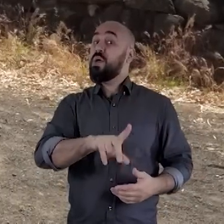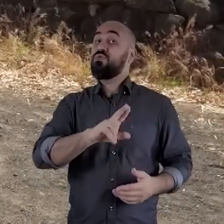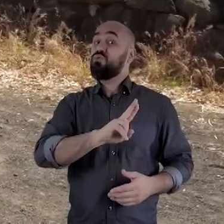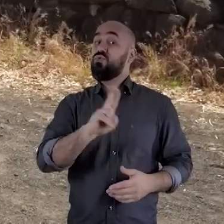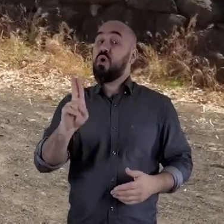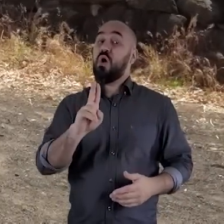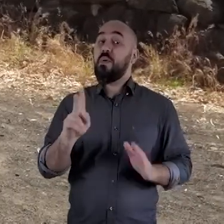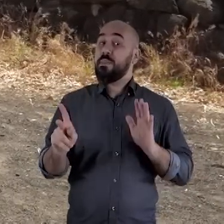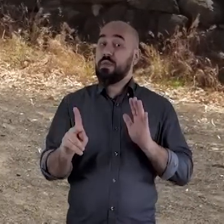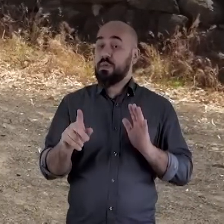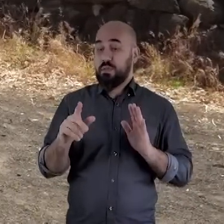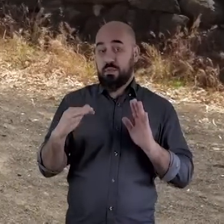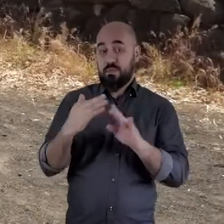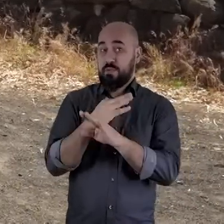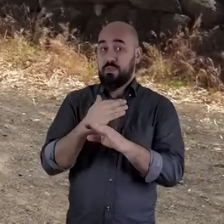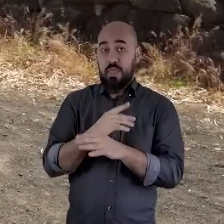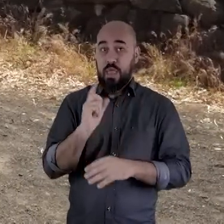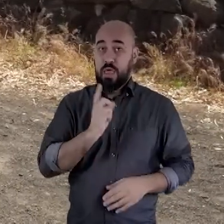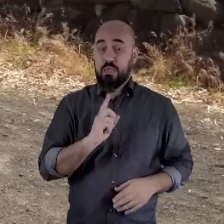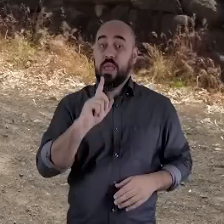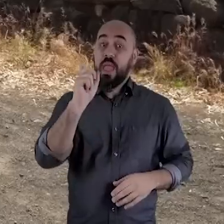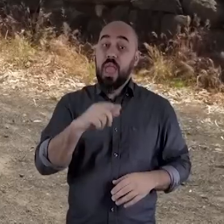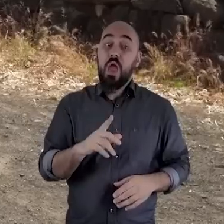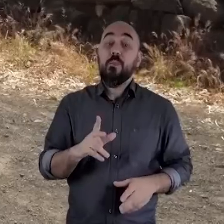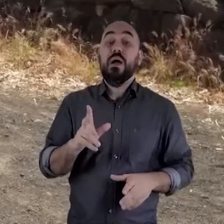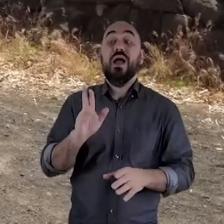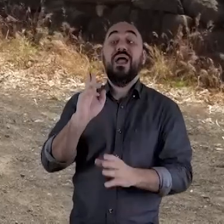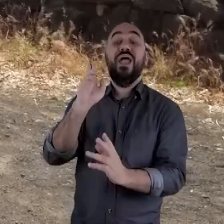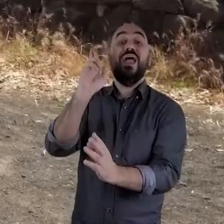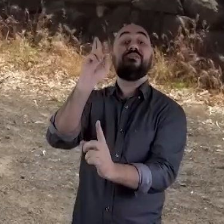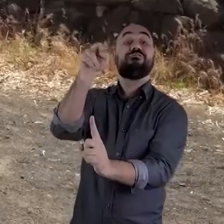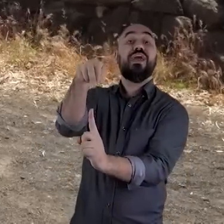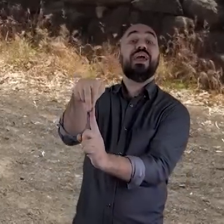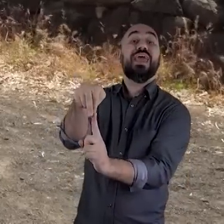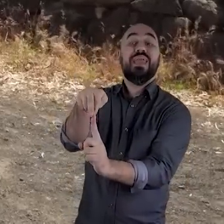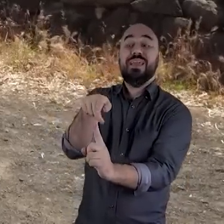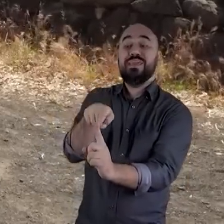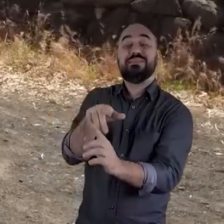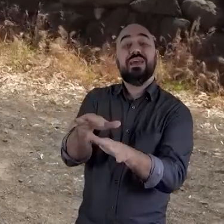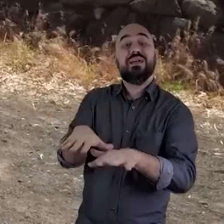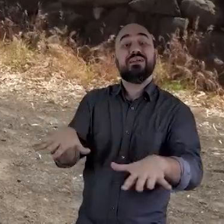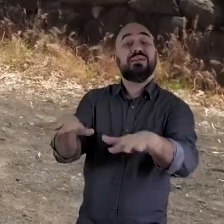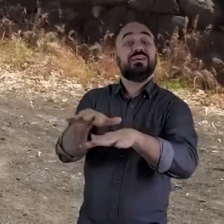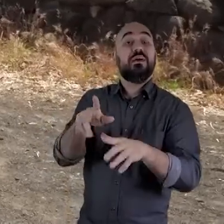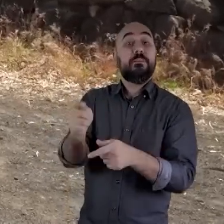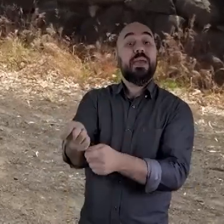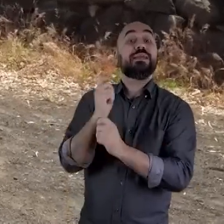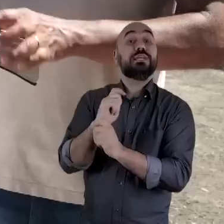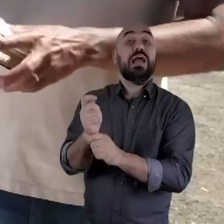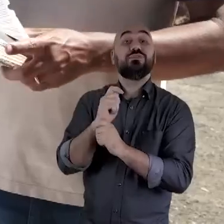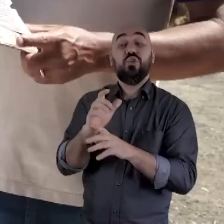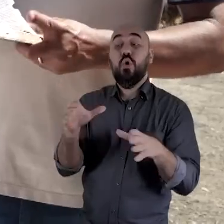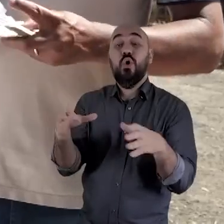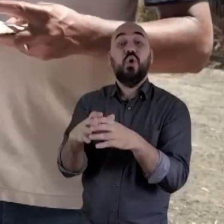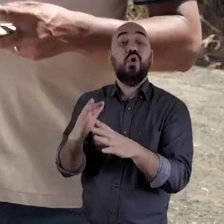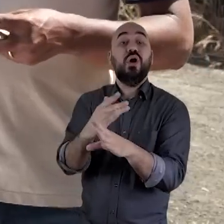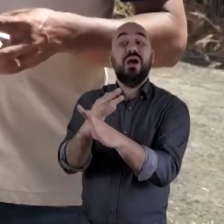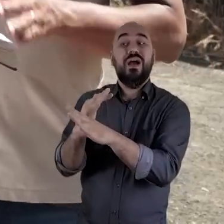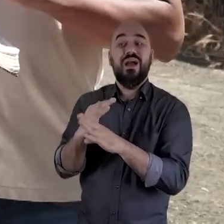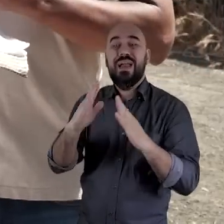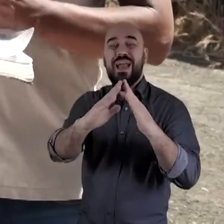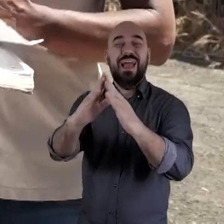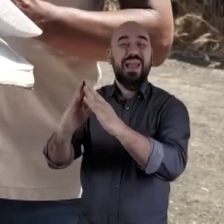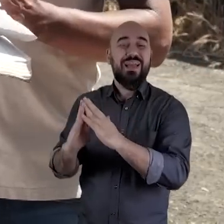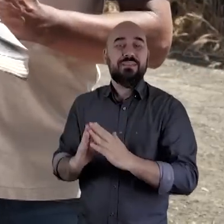É apenas uma referência a uma vila de pescadores que estavam aqui. Tanto é que quando fala Kineret, é justamente uma